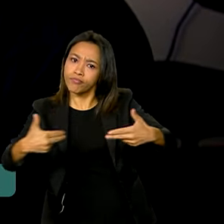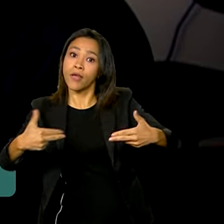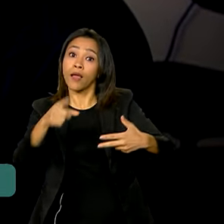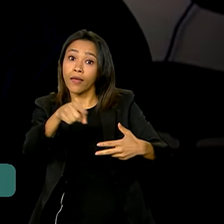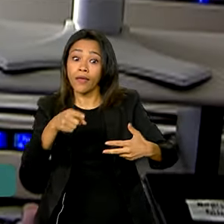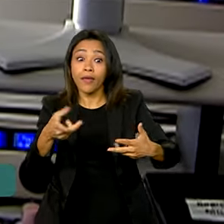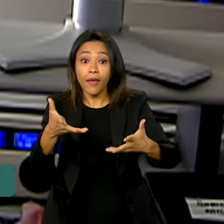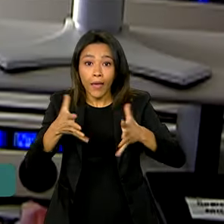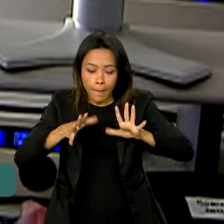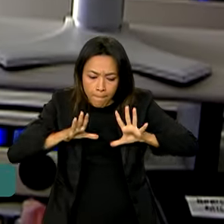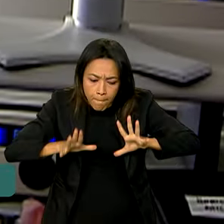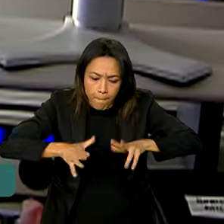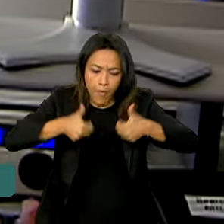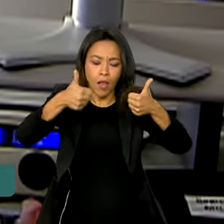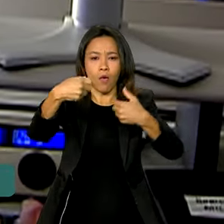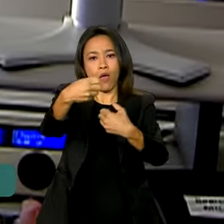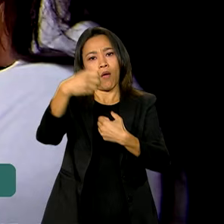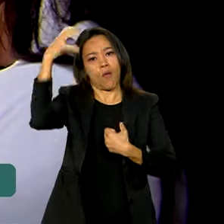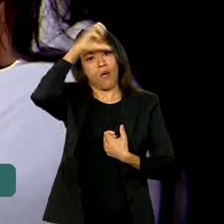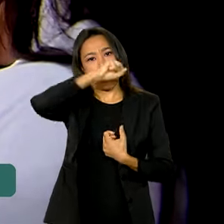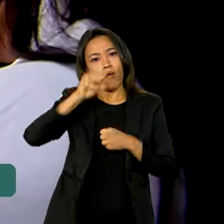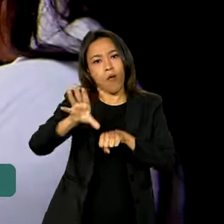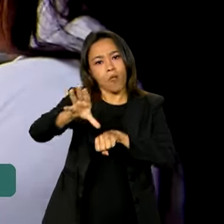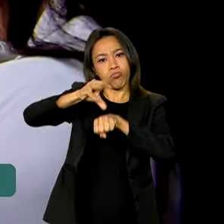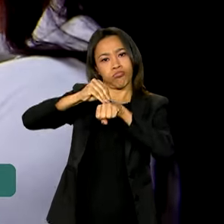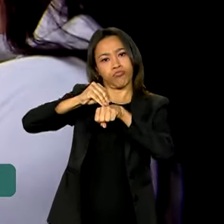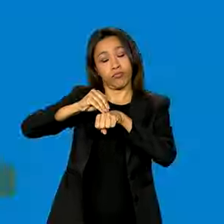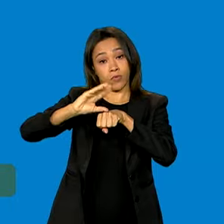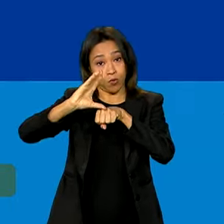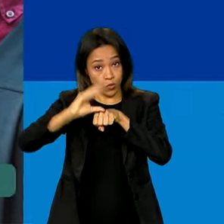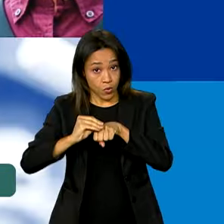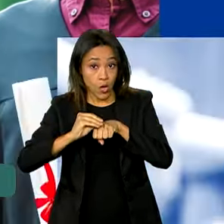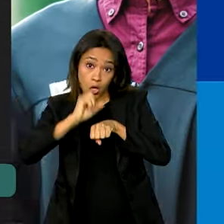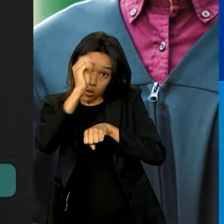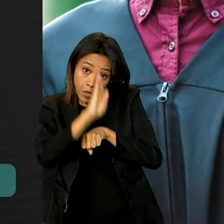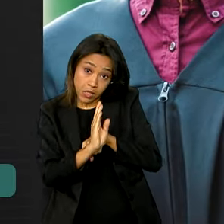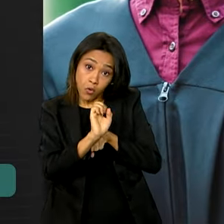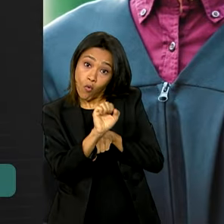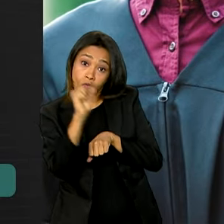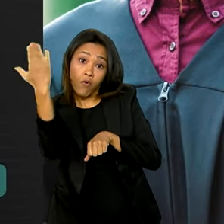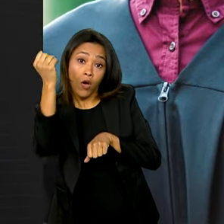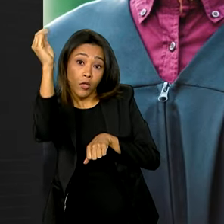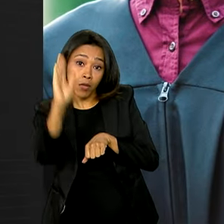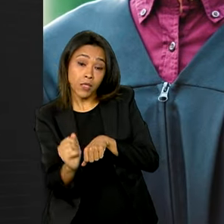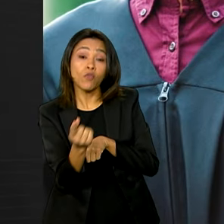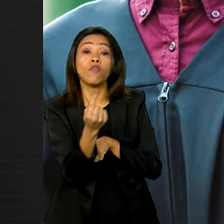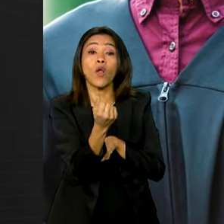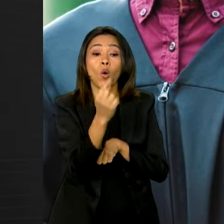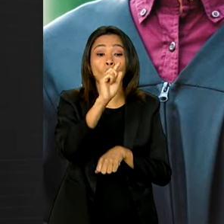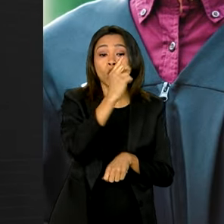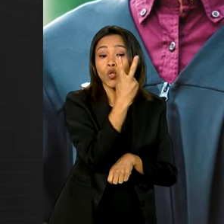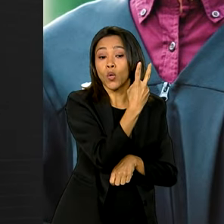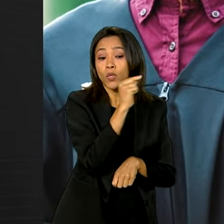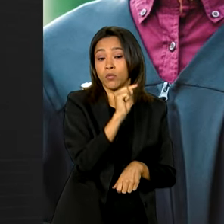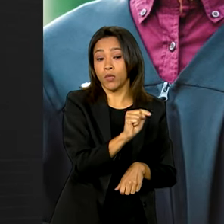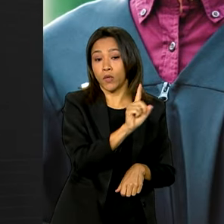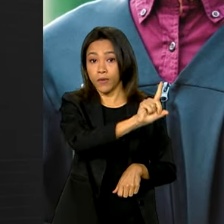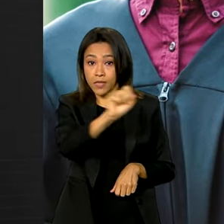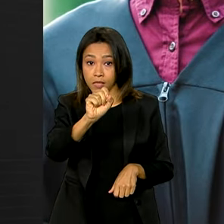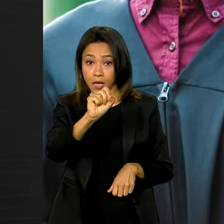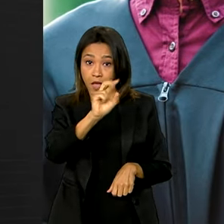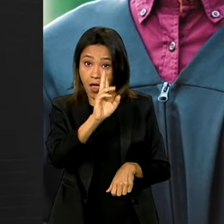os conhecimentos, seja no Brasil ou no exterior. Os valores variam de R$ 2.100